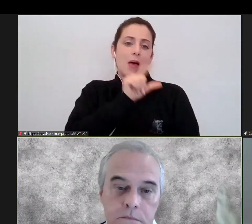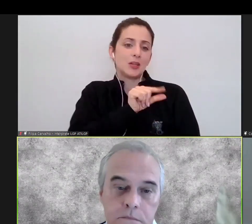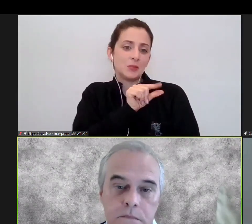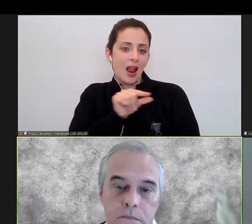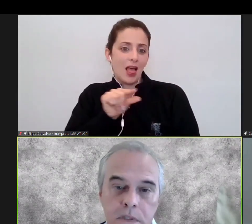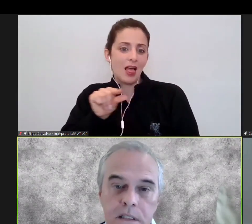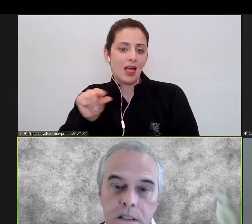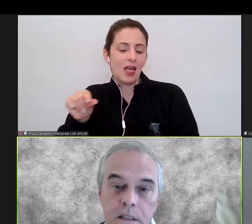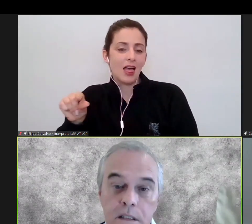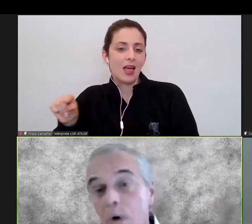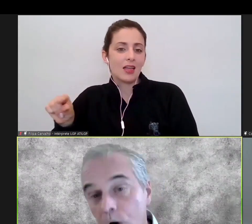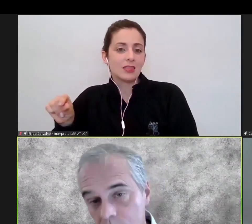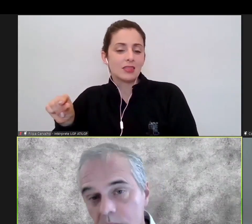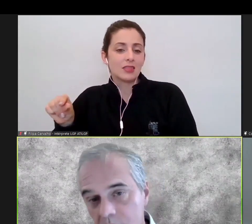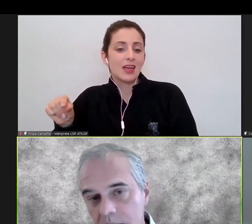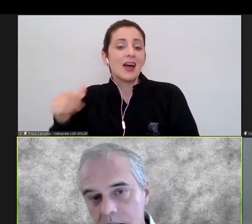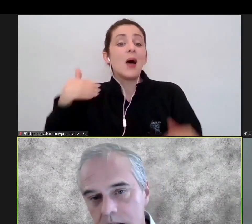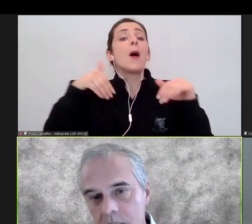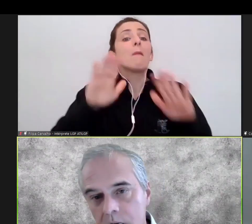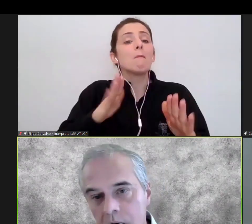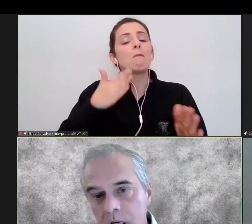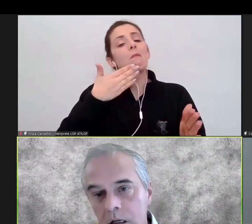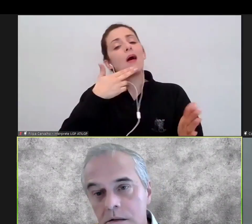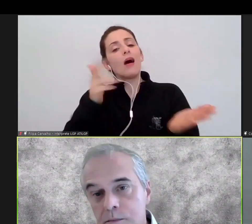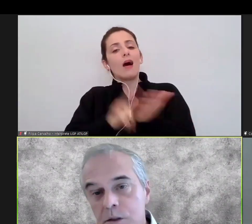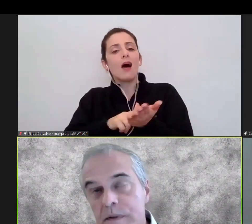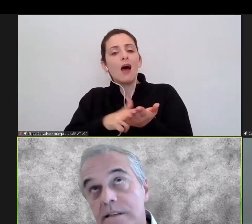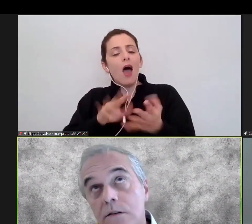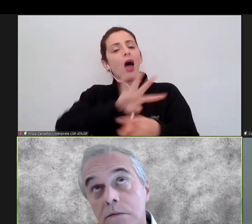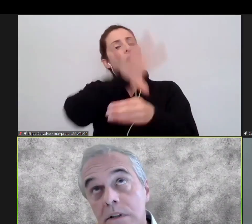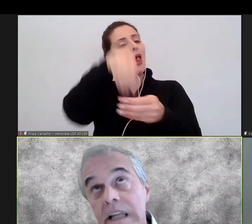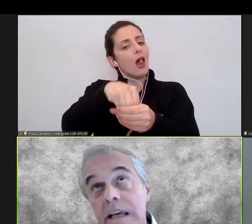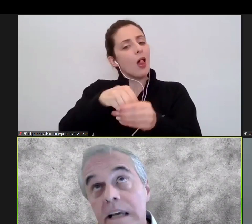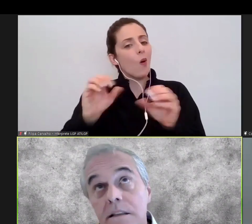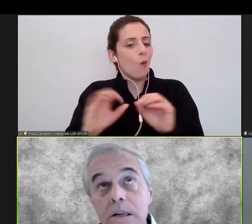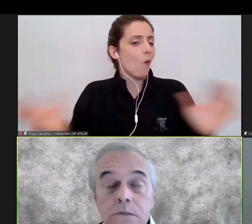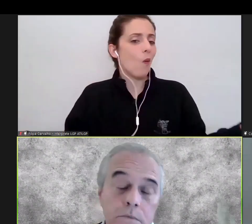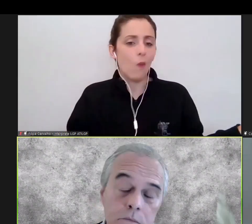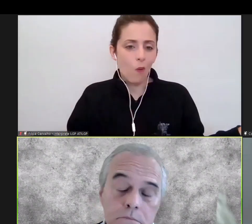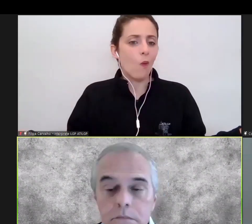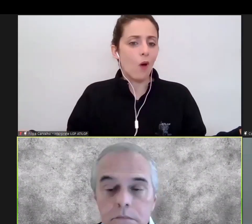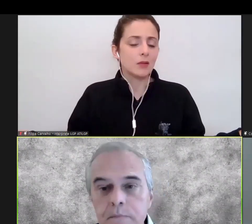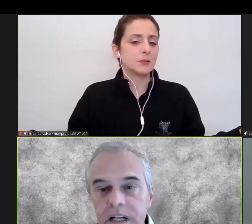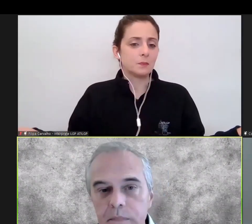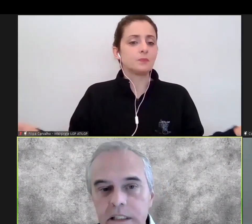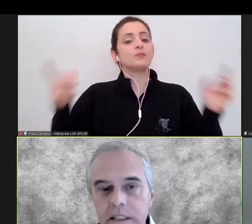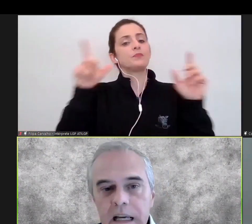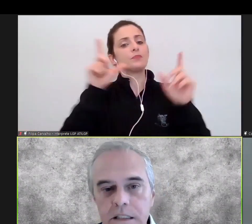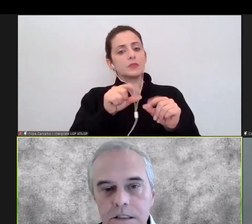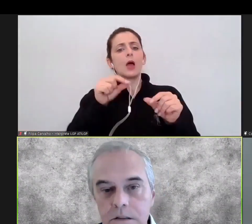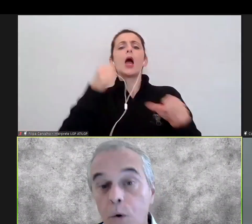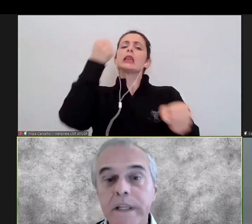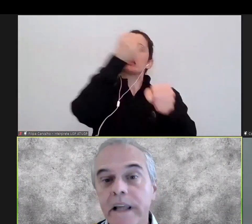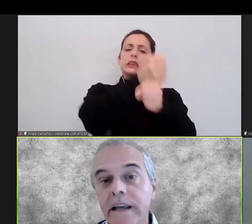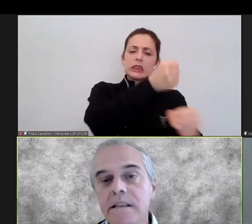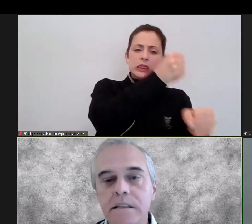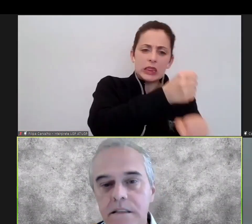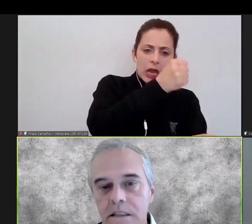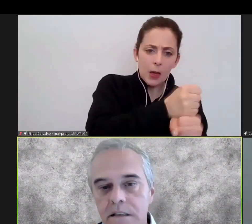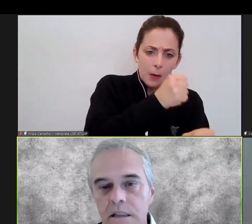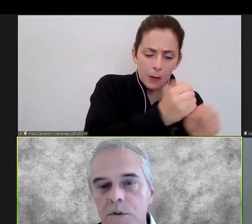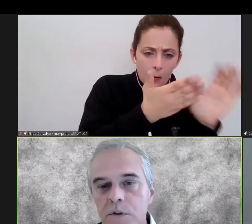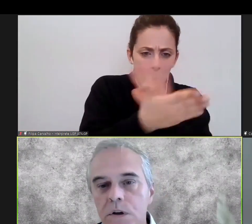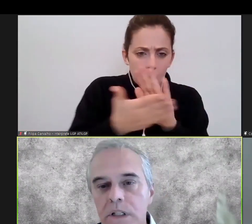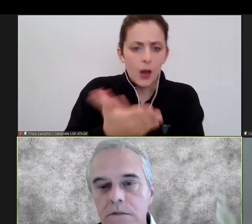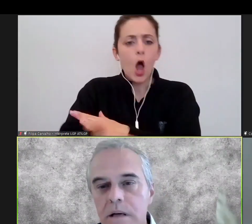acesso igual a isso. Então, você pode pensar em ideias centrais como empregabilidade, competências.